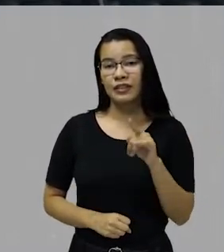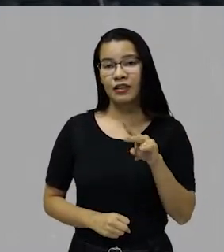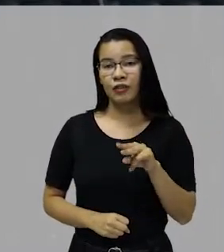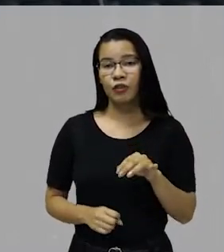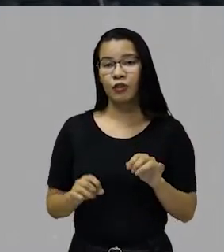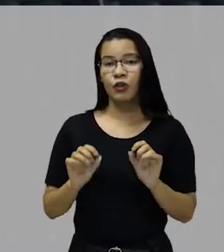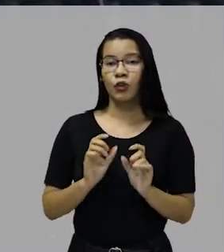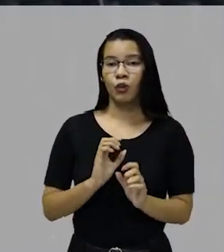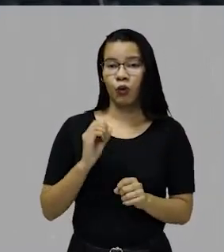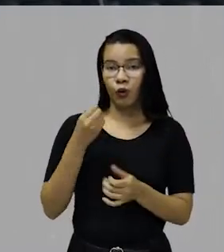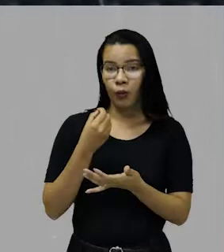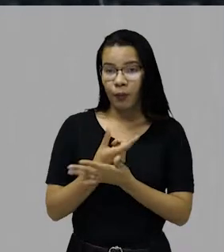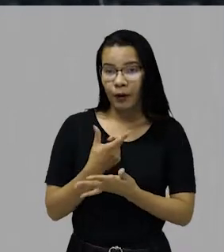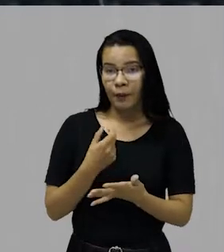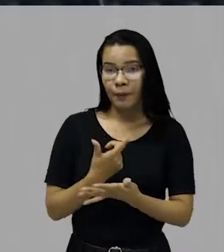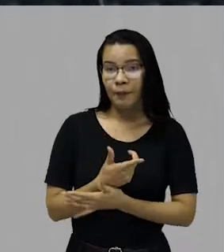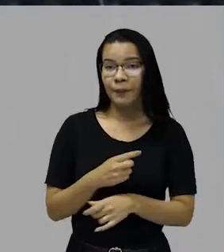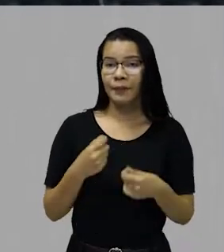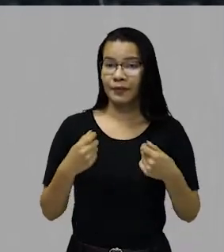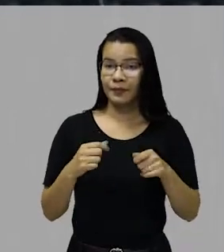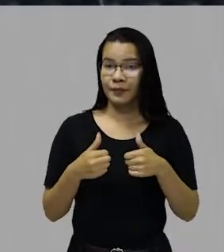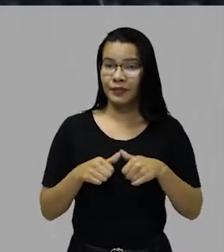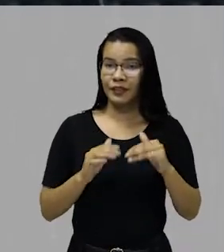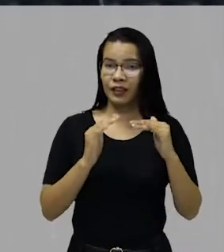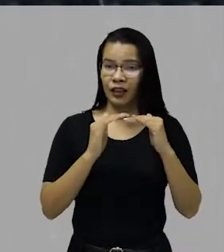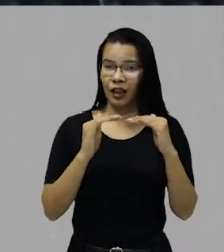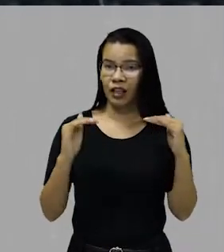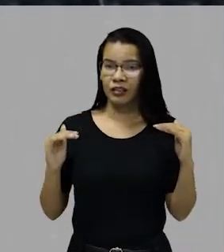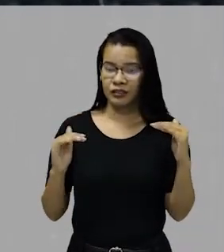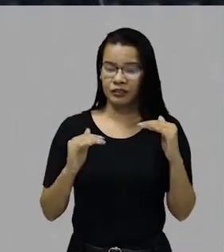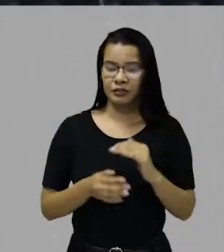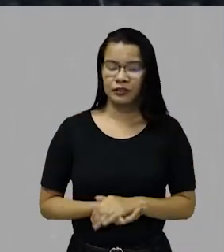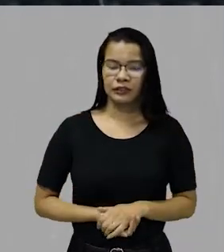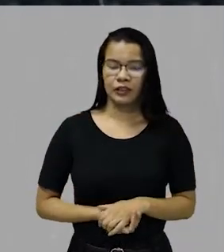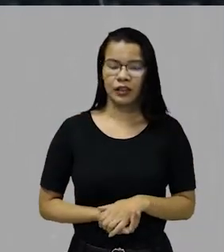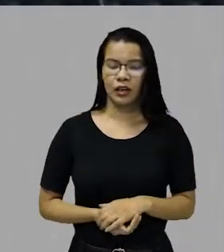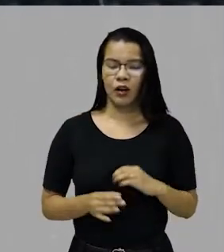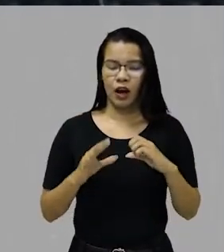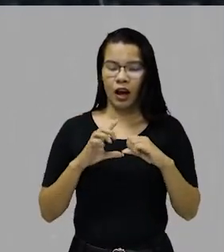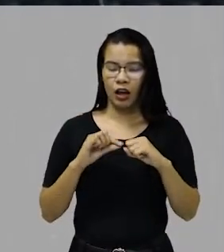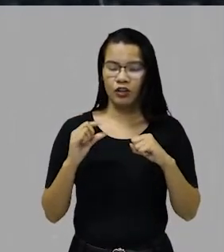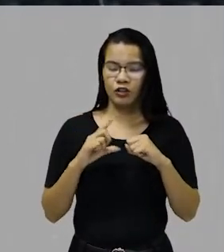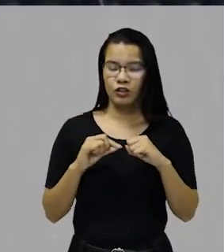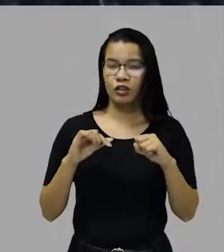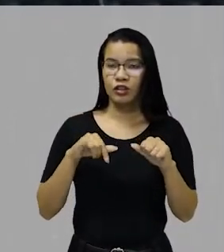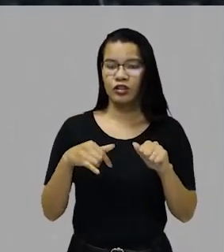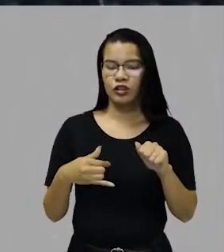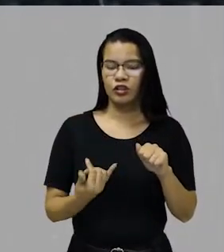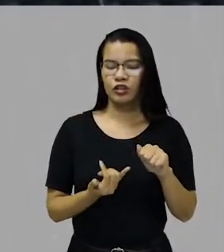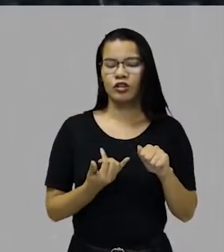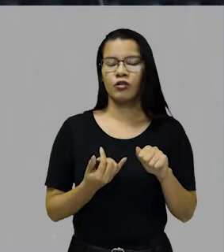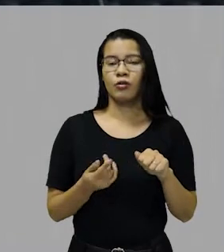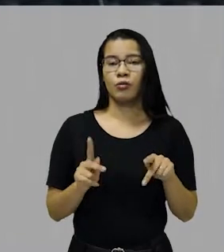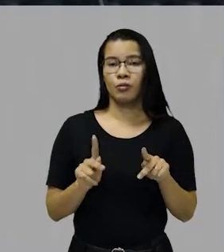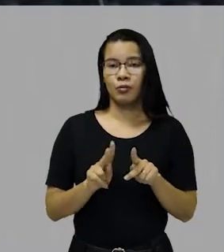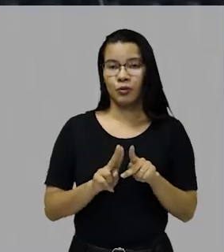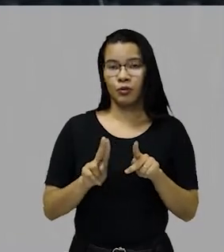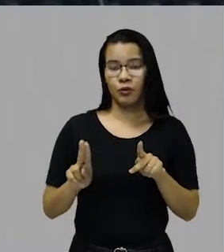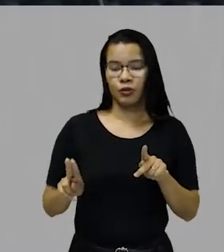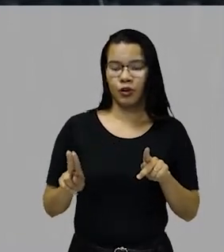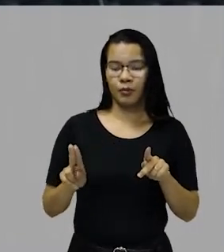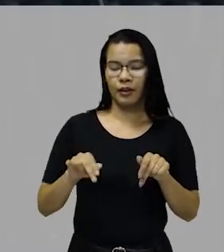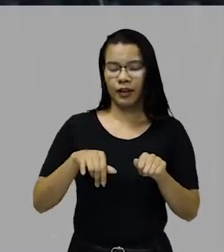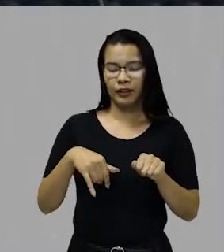estar harmonicamente alinhado aqui, ó. Artigo, adjetivo, pronome adjetivo e numeral. Então, se